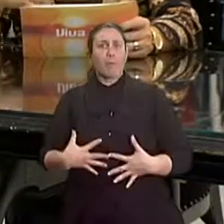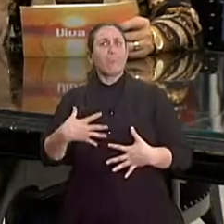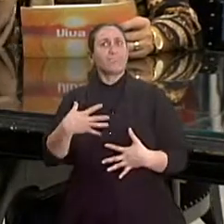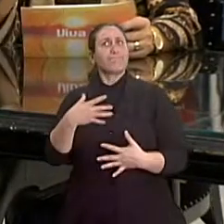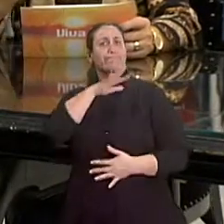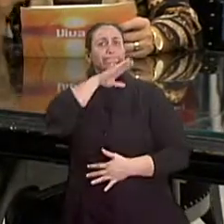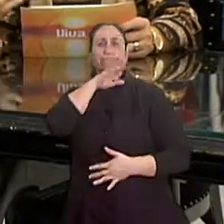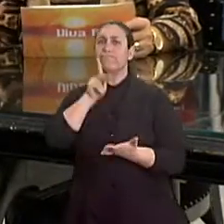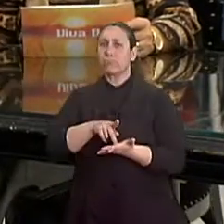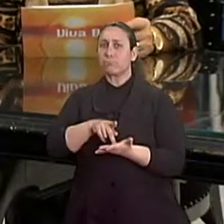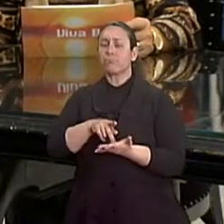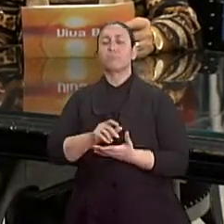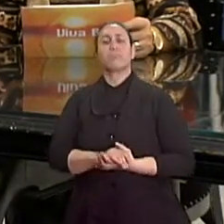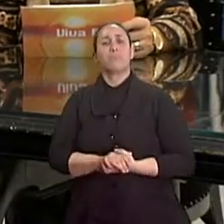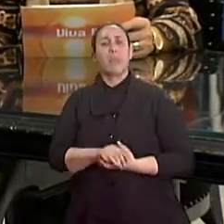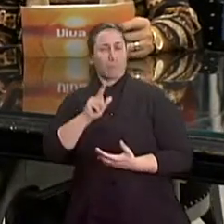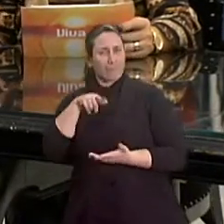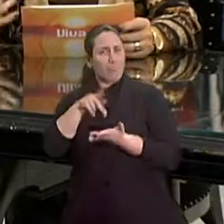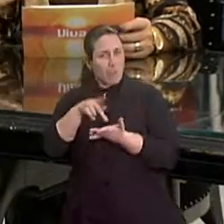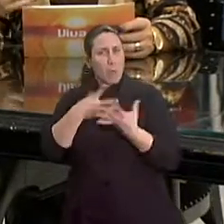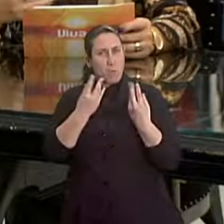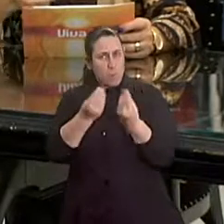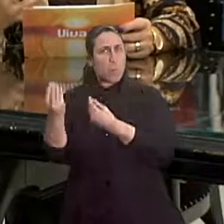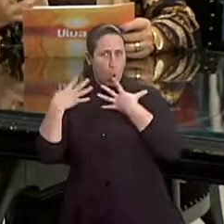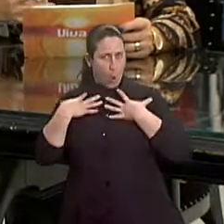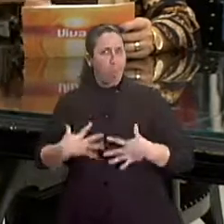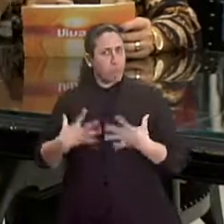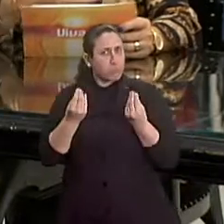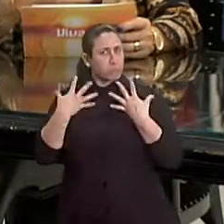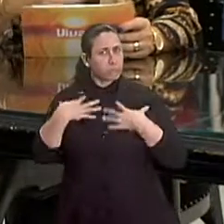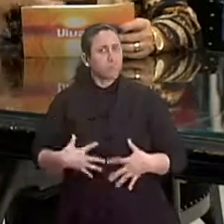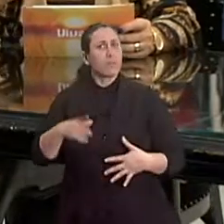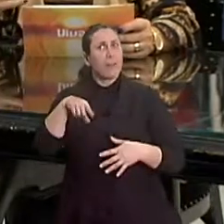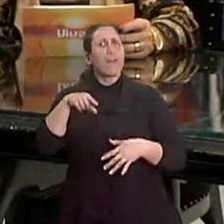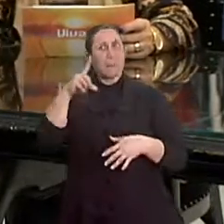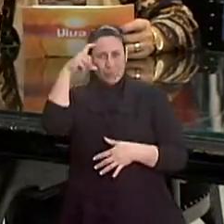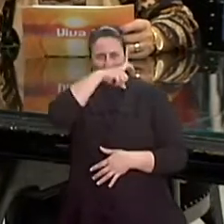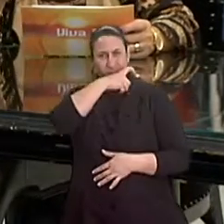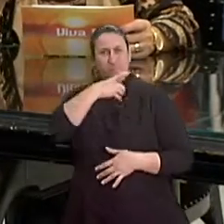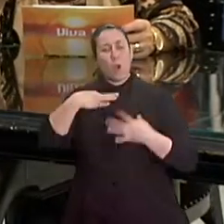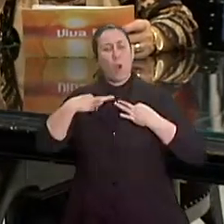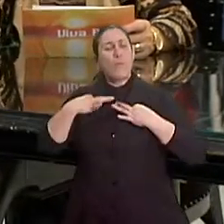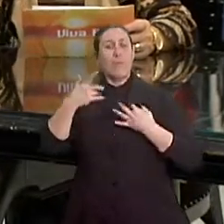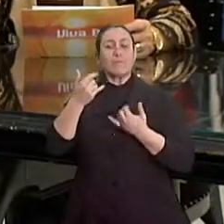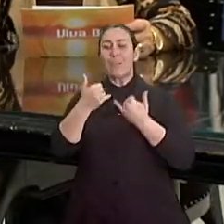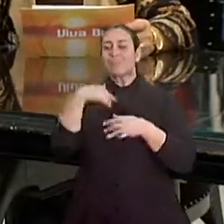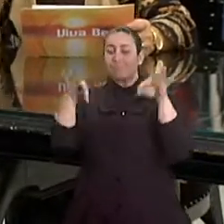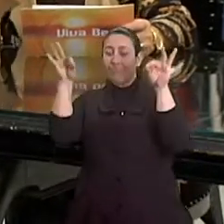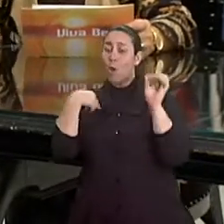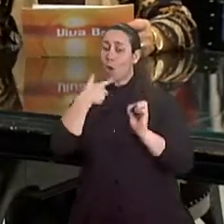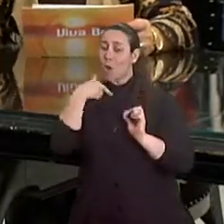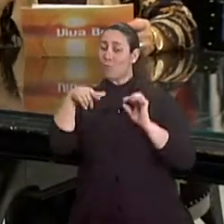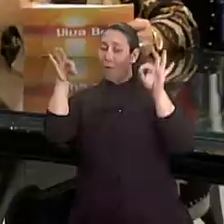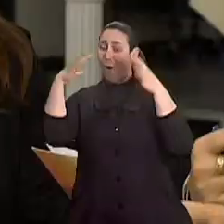Tem muita oferta de tipos de roupa? Tem muita oferta. E aí fica difícil, conforme a idade, escolher. Eu gosto da roupa, mas aí,